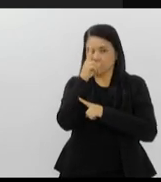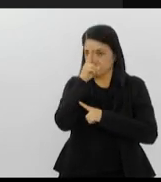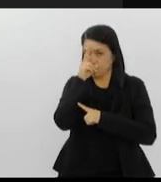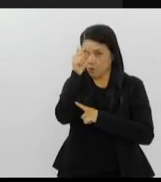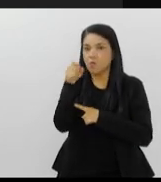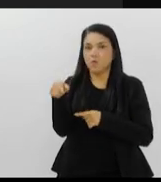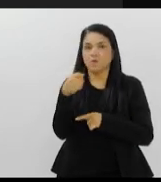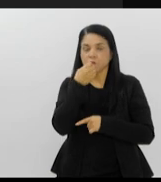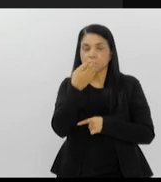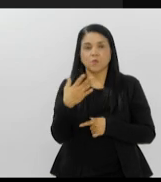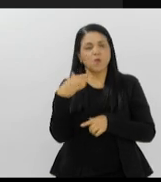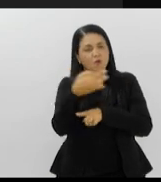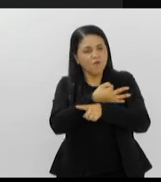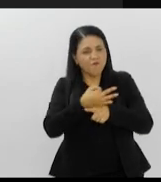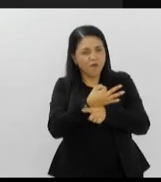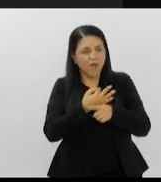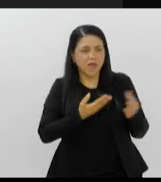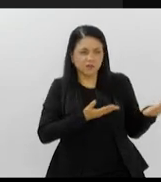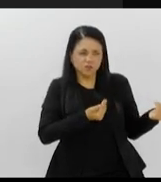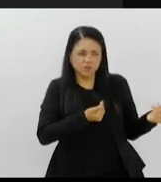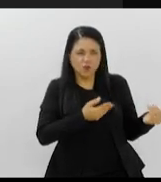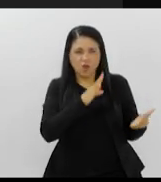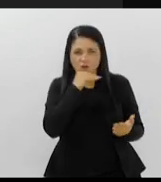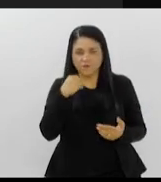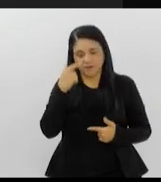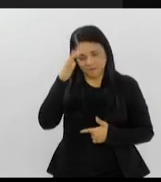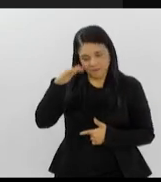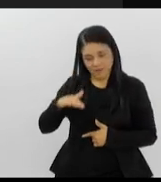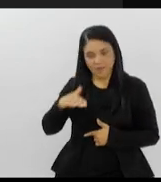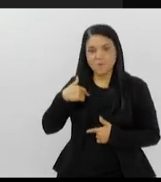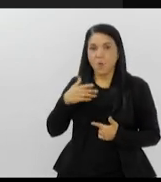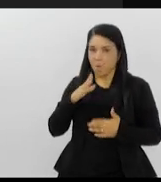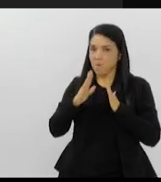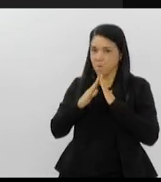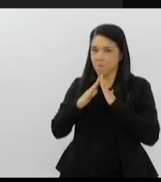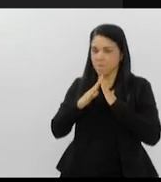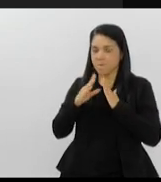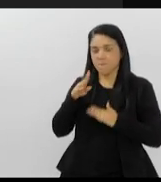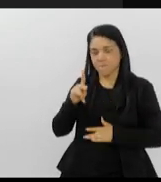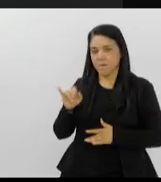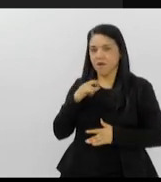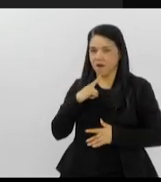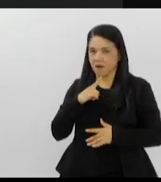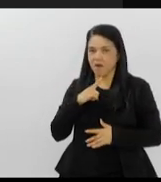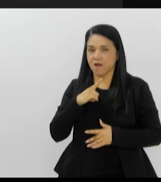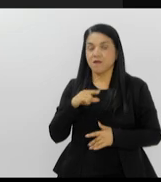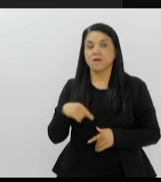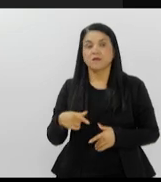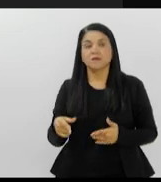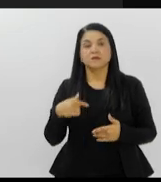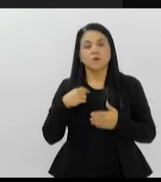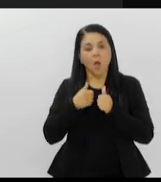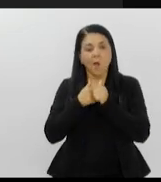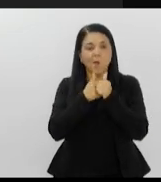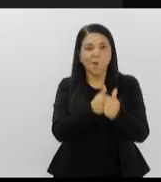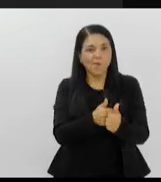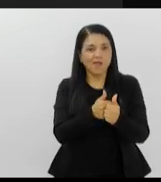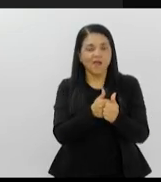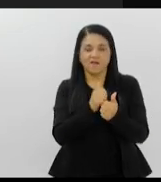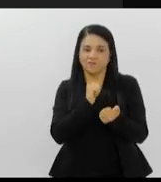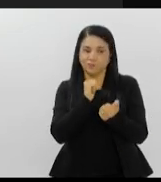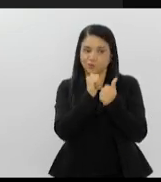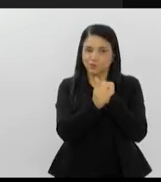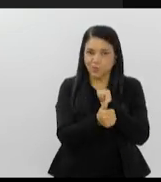passava as férias lá, quando jovem, meu pai tem uma casa lá, e eu acompanhava, eu não participava desse esporte,